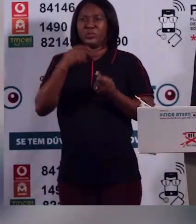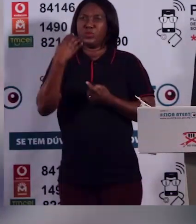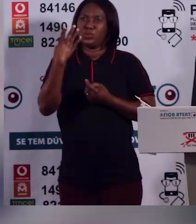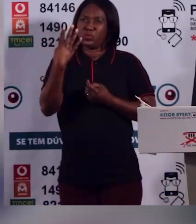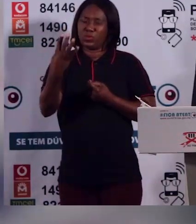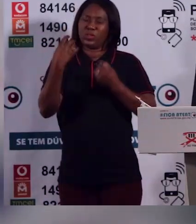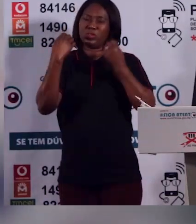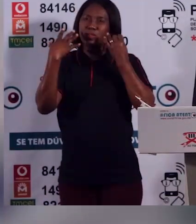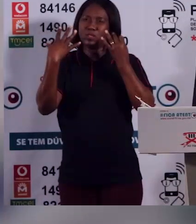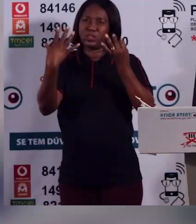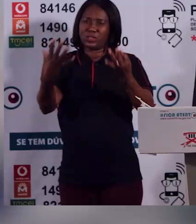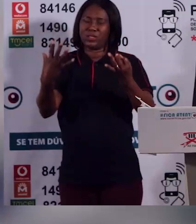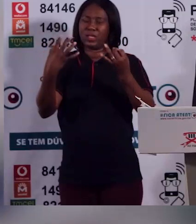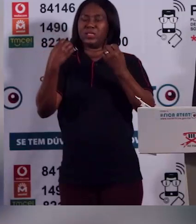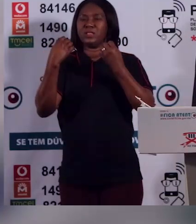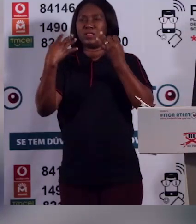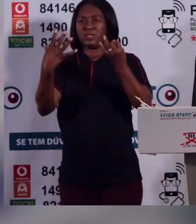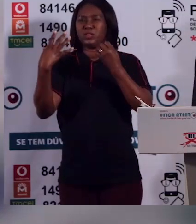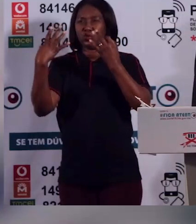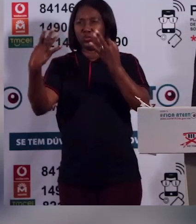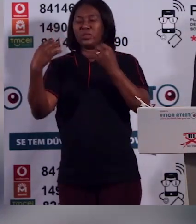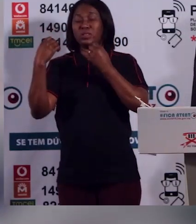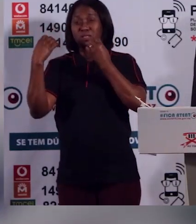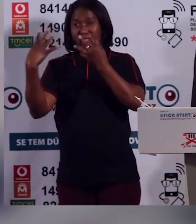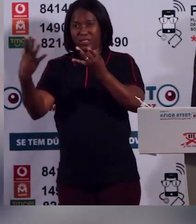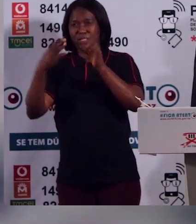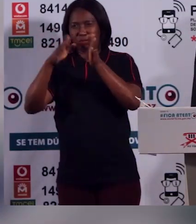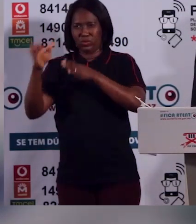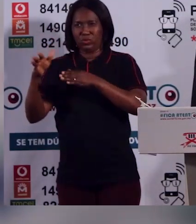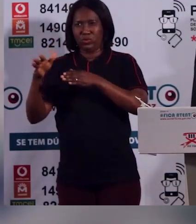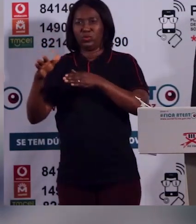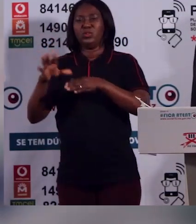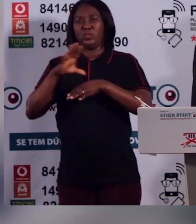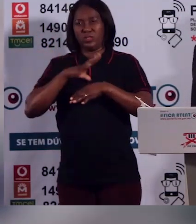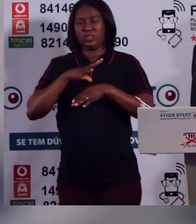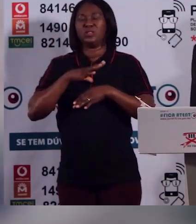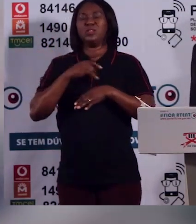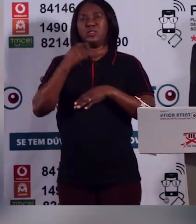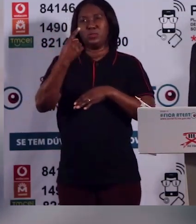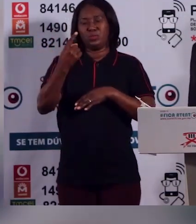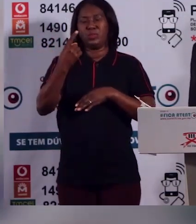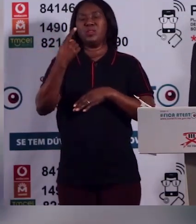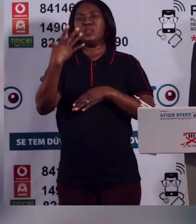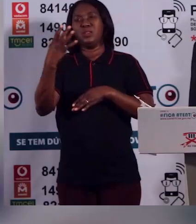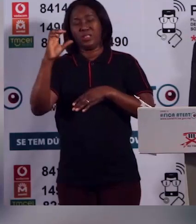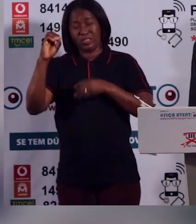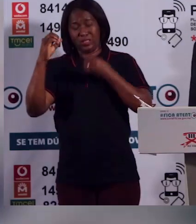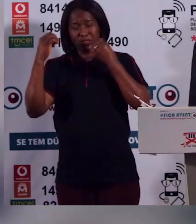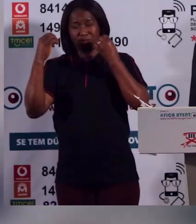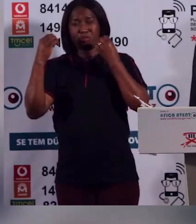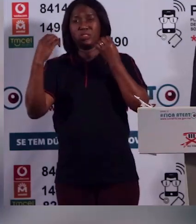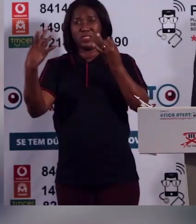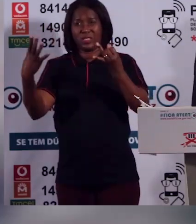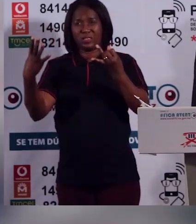47.787 indivíduos, o número total de casos, que é 1.507 casos positivos desde o início da epidemia até hoje, e a